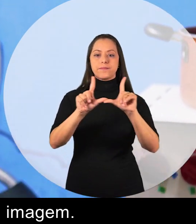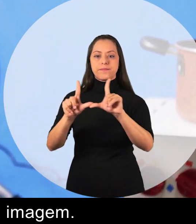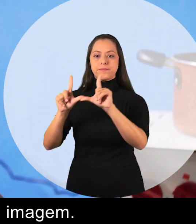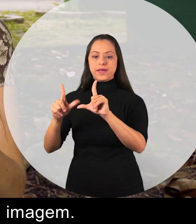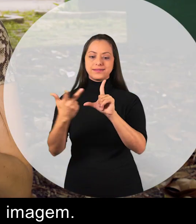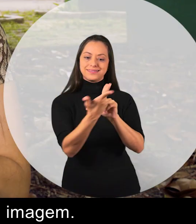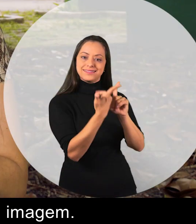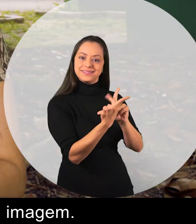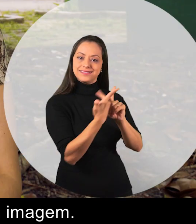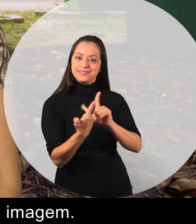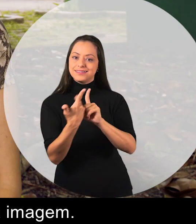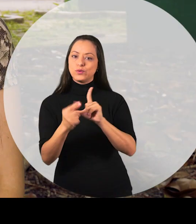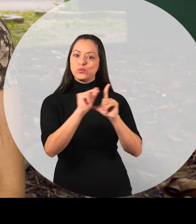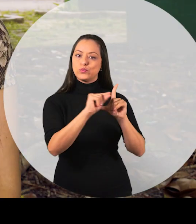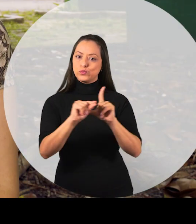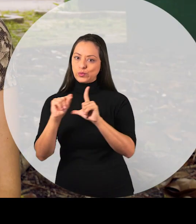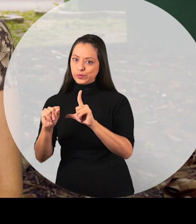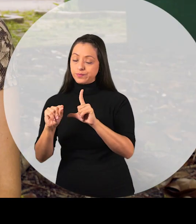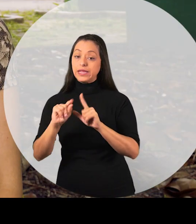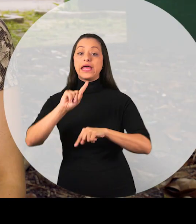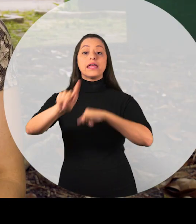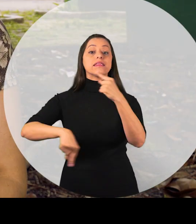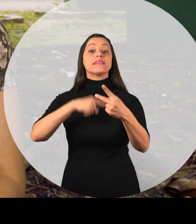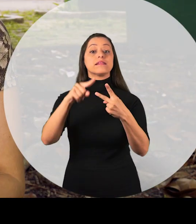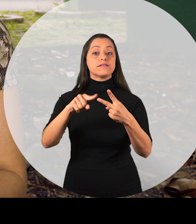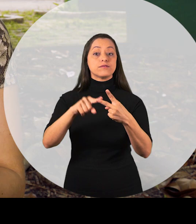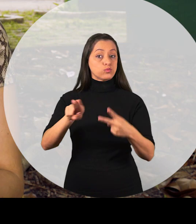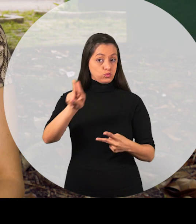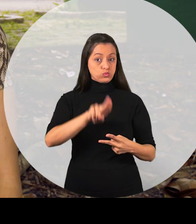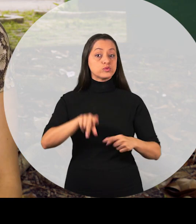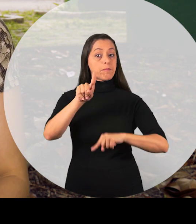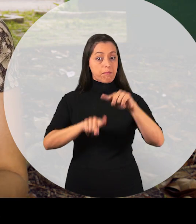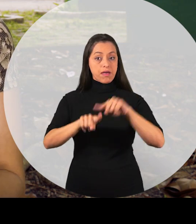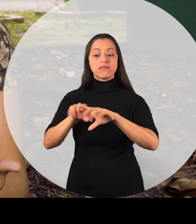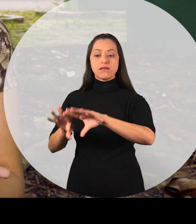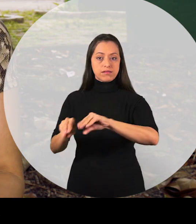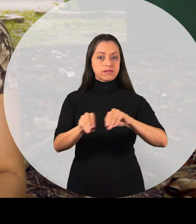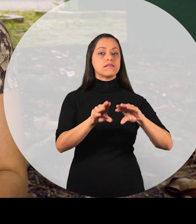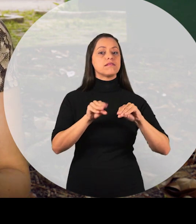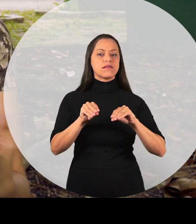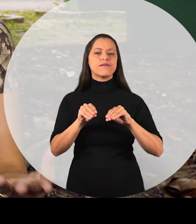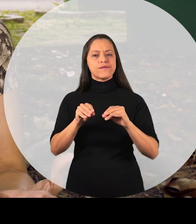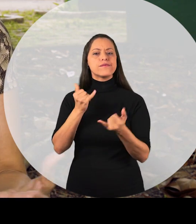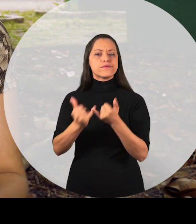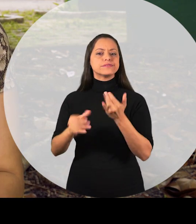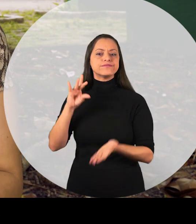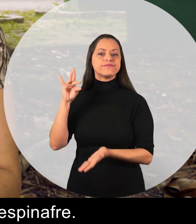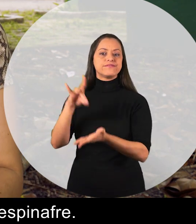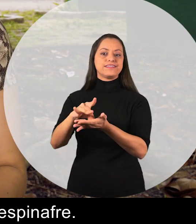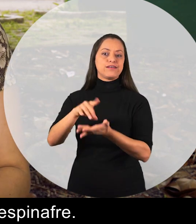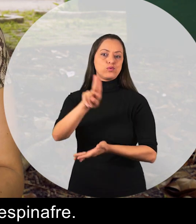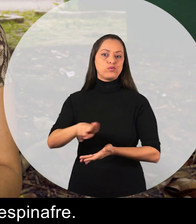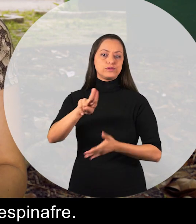verem o que representava cada imagem. E fiz utilizando o material dentro do possível verdadeiro.